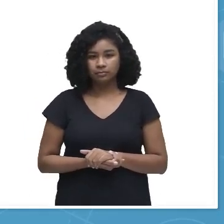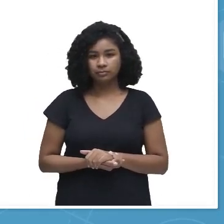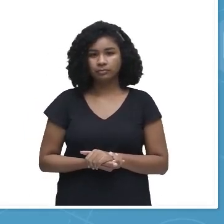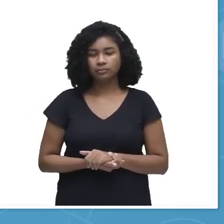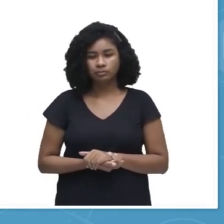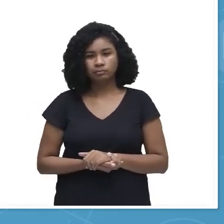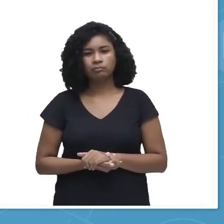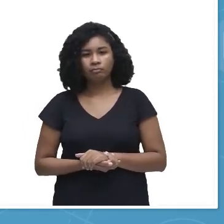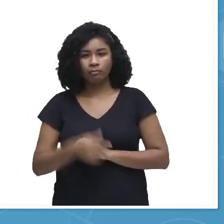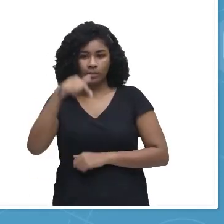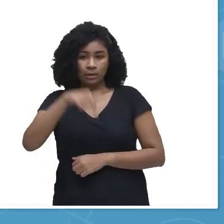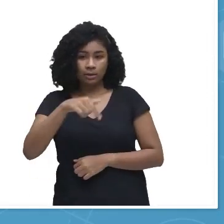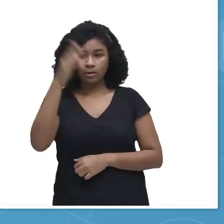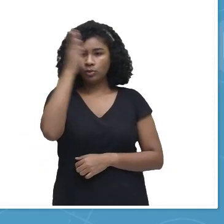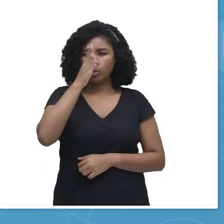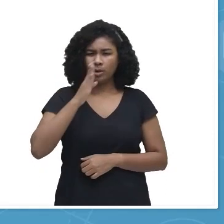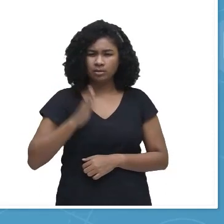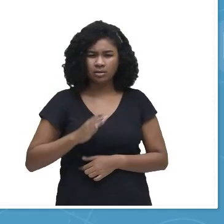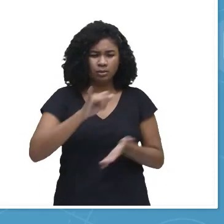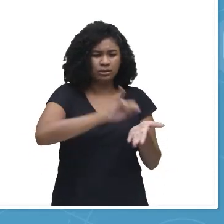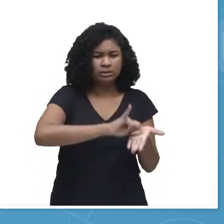históricas brasileiras, principalmente